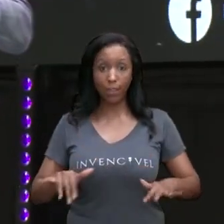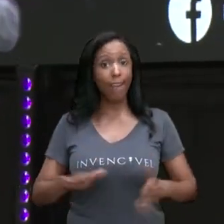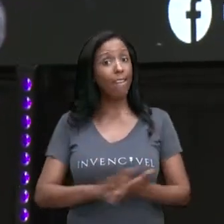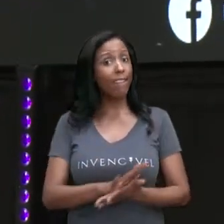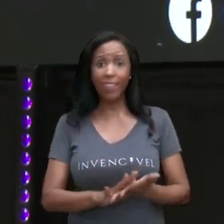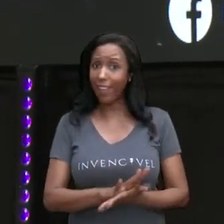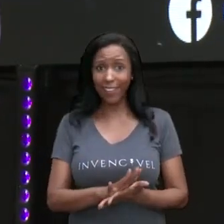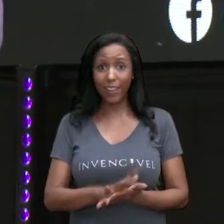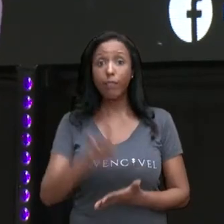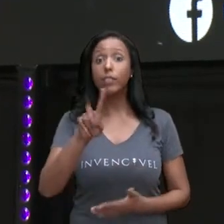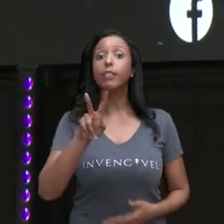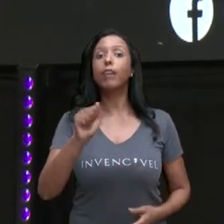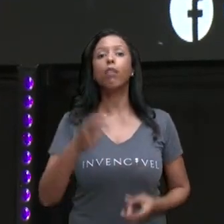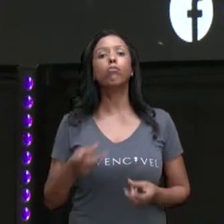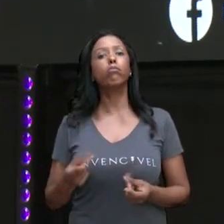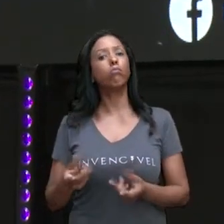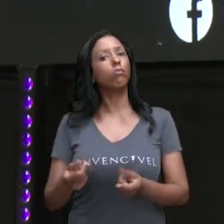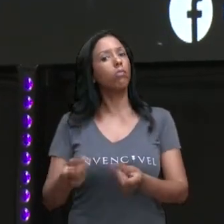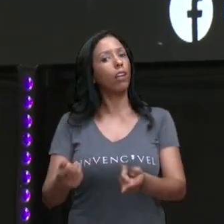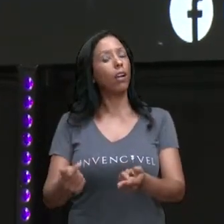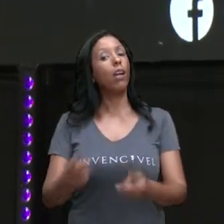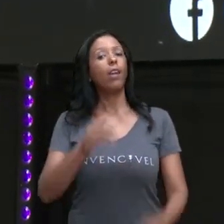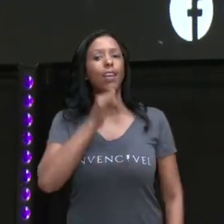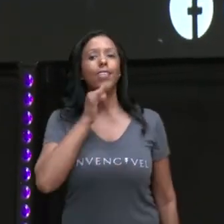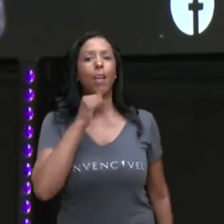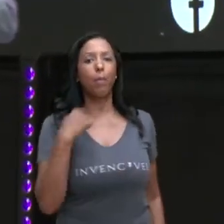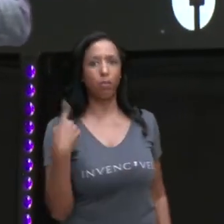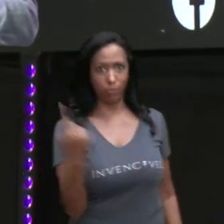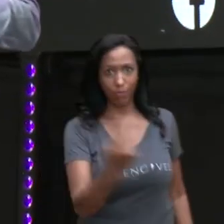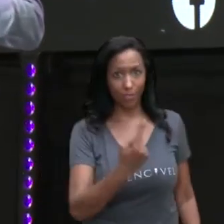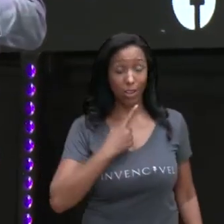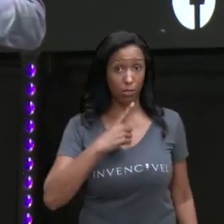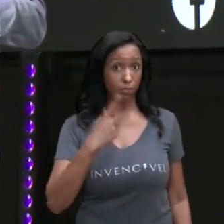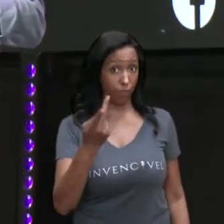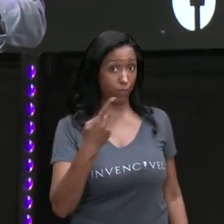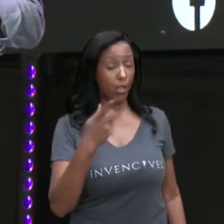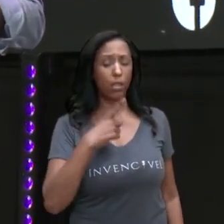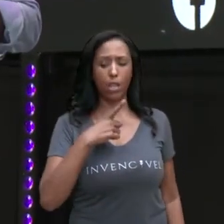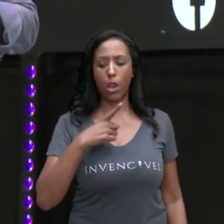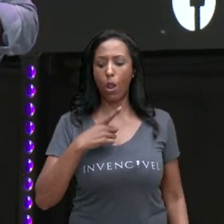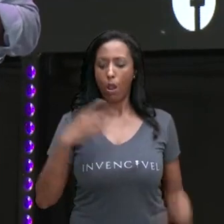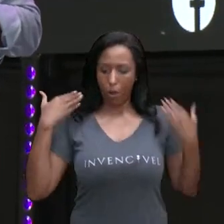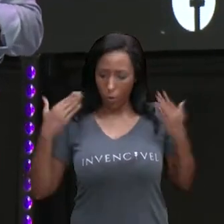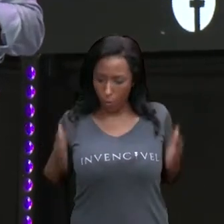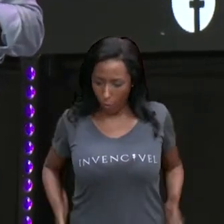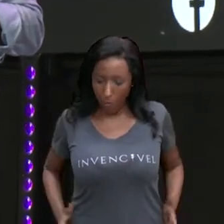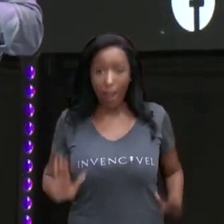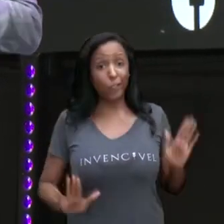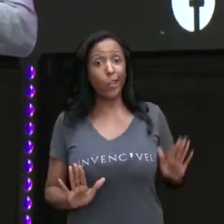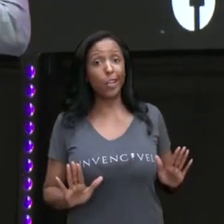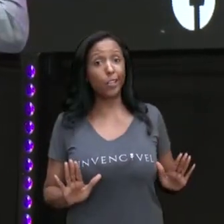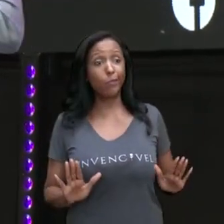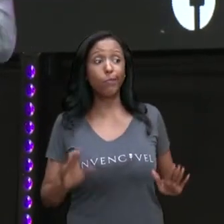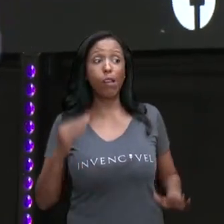eternidade. Todos nós temos esse corpinho aí, às vezes ferradinho, machucadinho, né, botoxado, né?